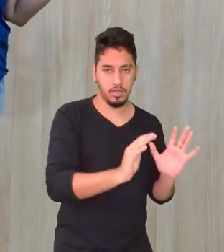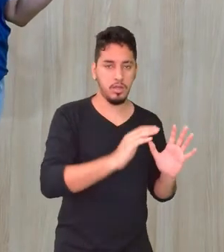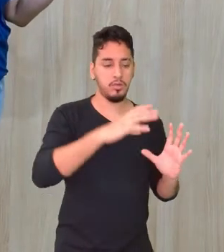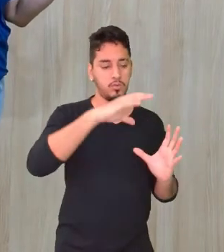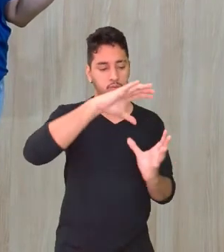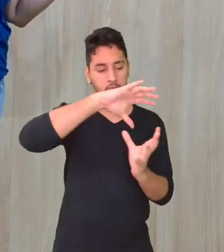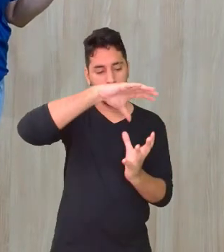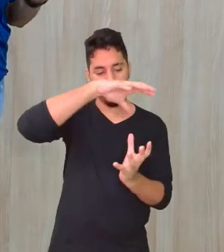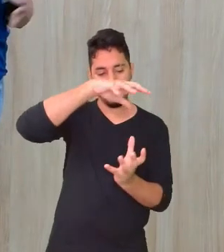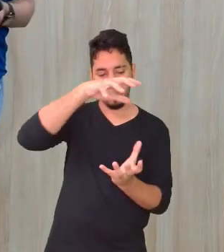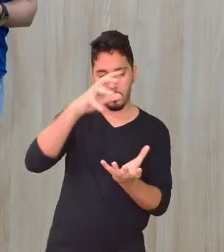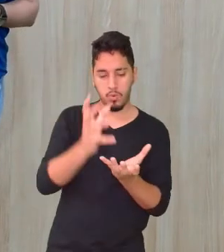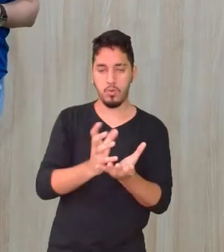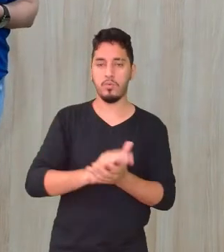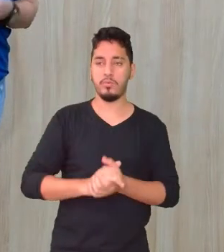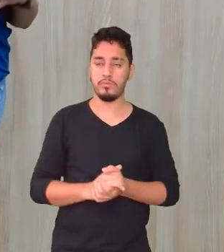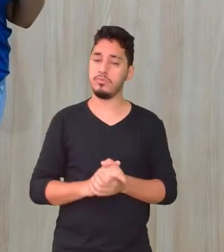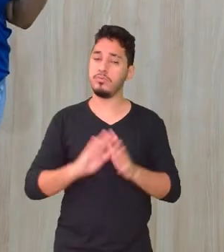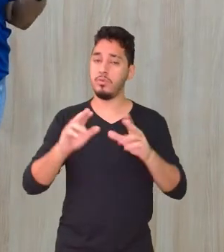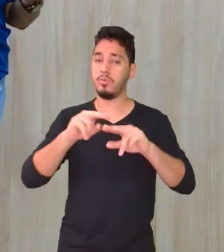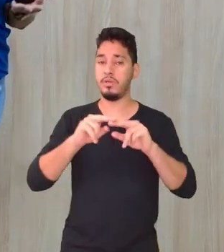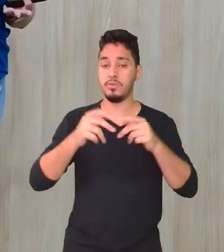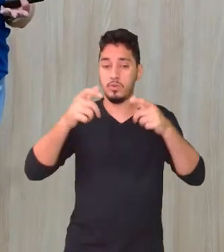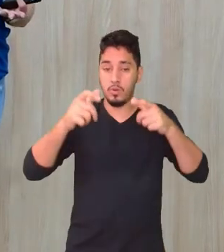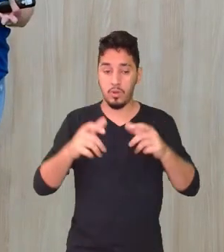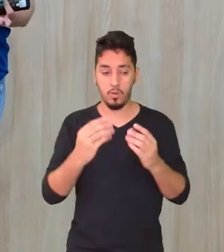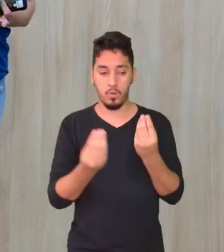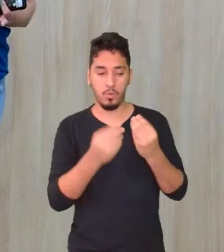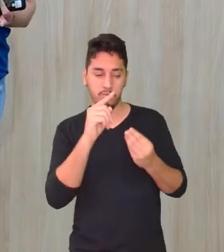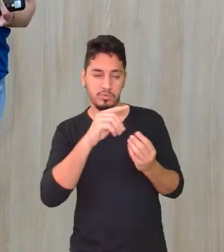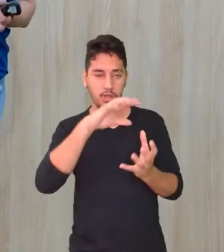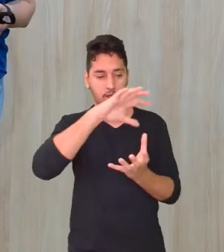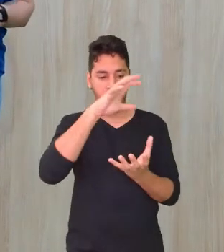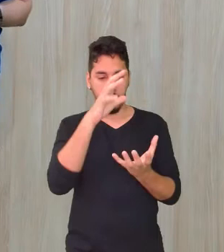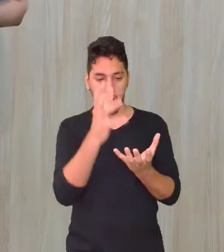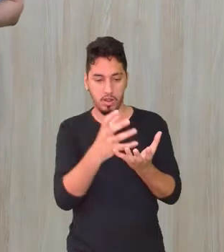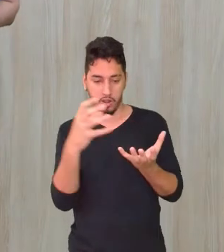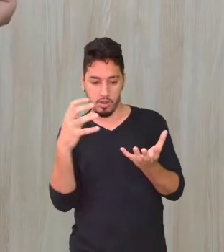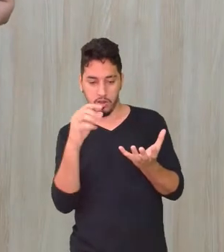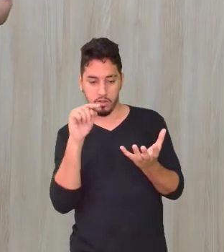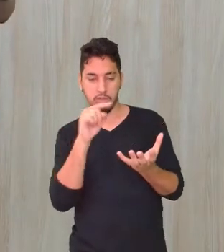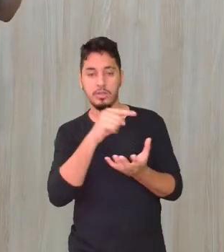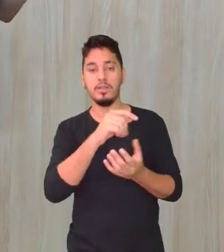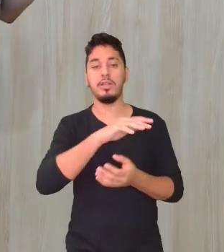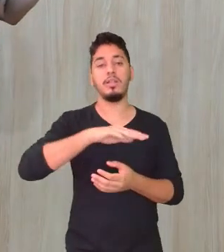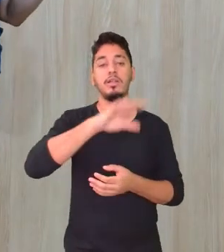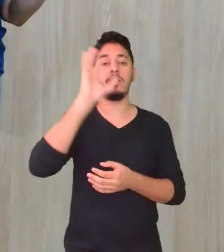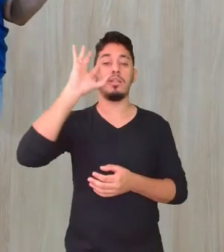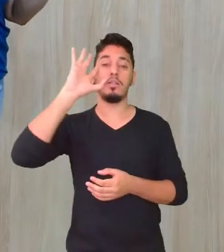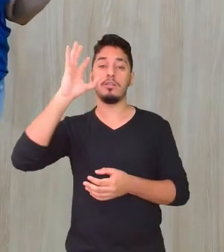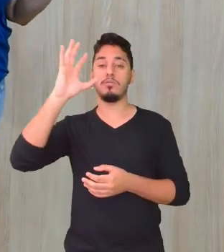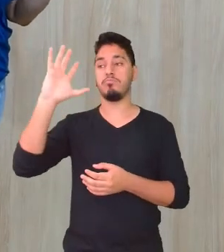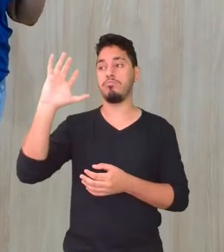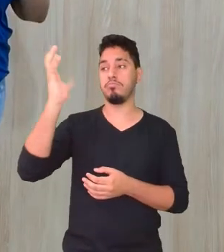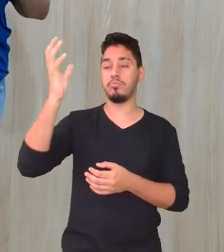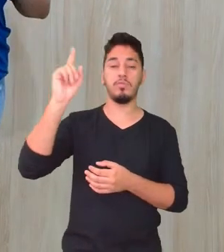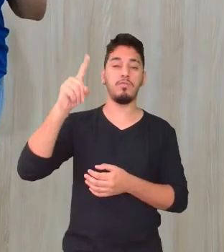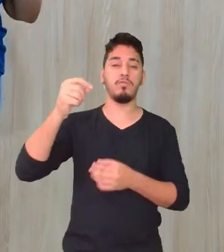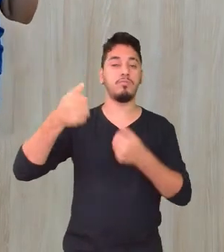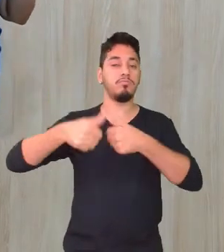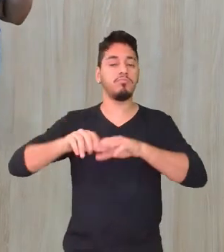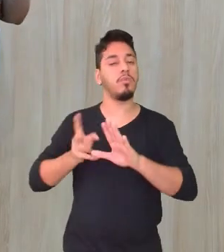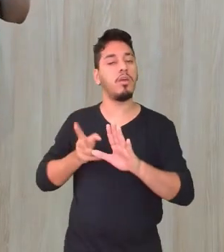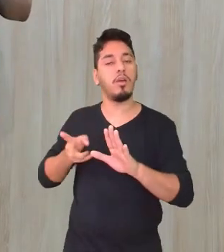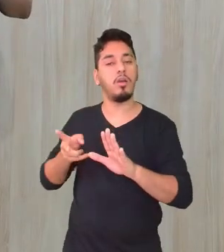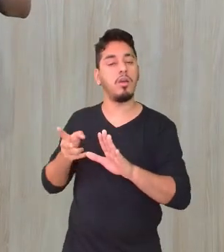globo, não é, professor? Exatamente. Então, pela posição que ele está no globo terrestre, aquele clima foi estabelecido daquele jeito ao longo